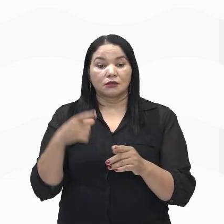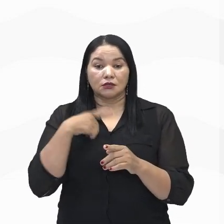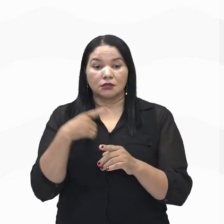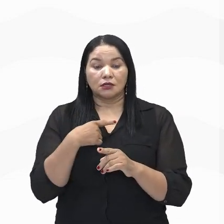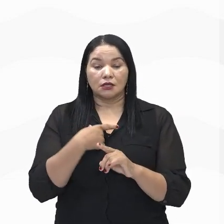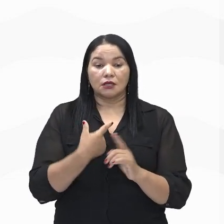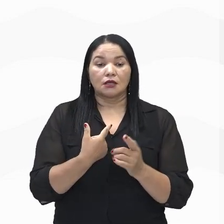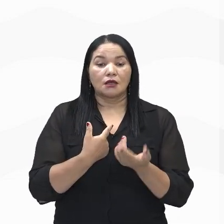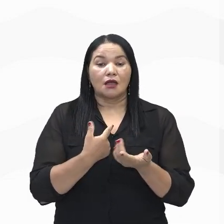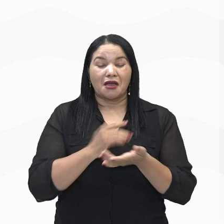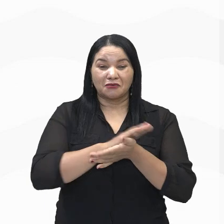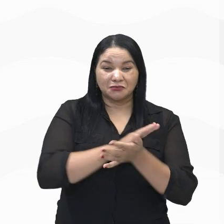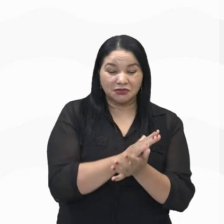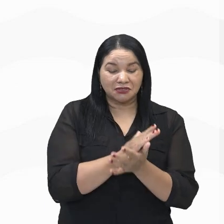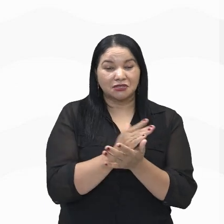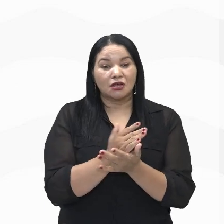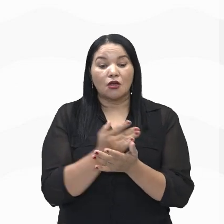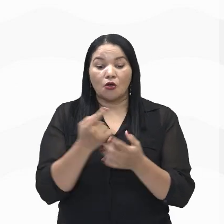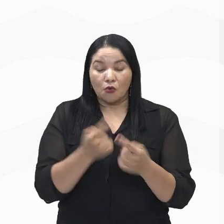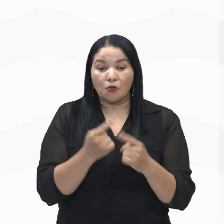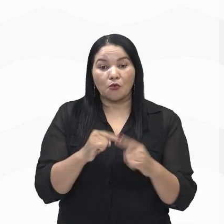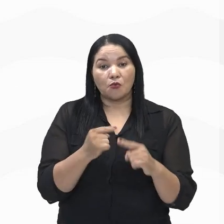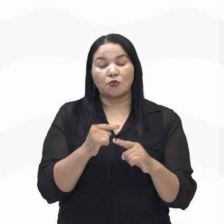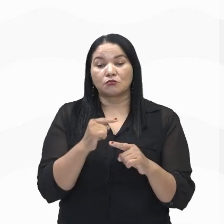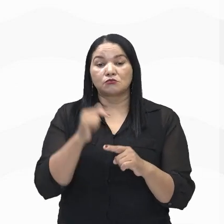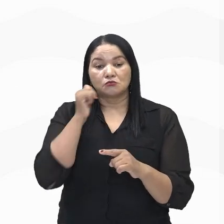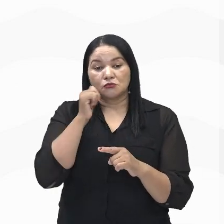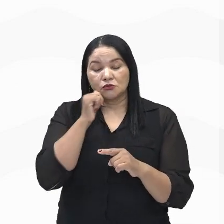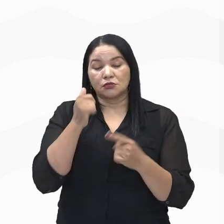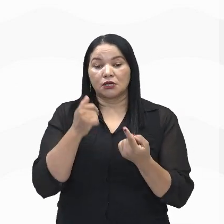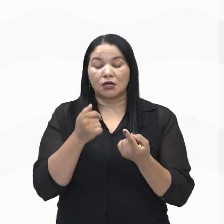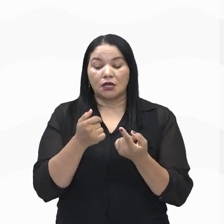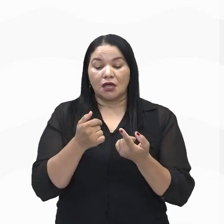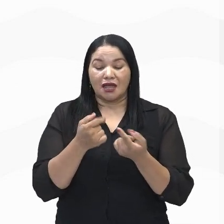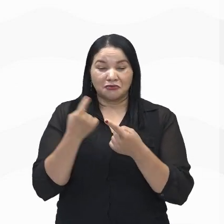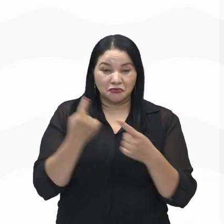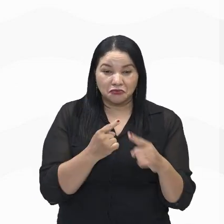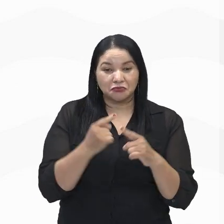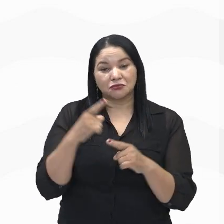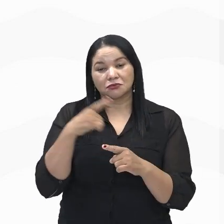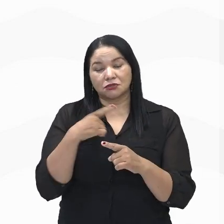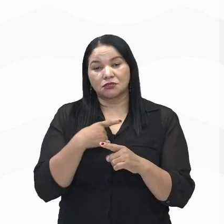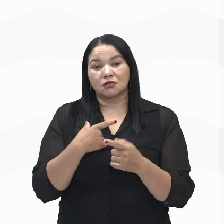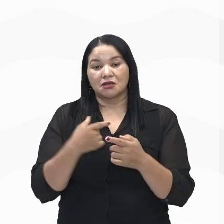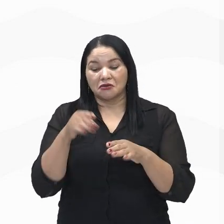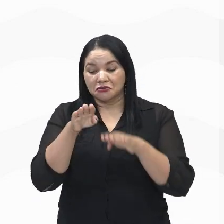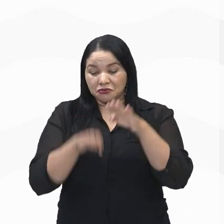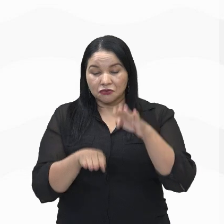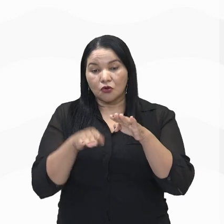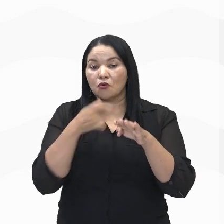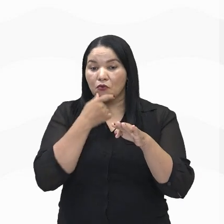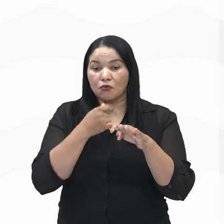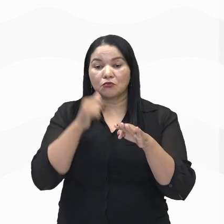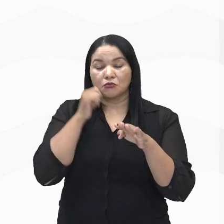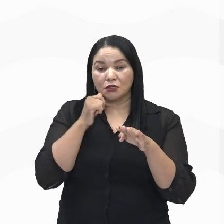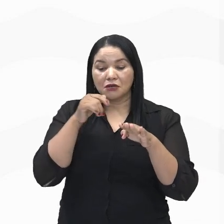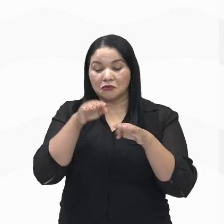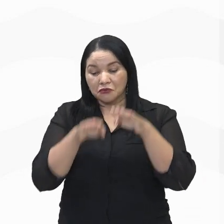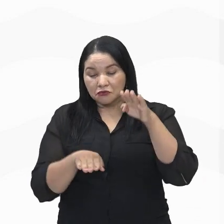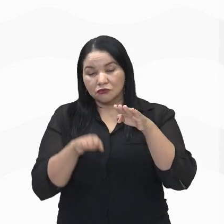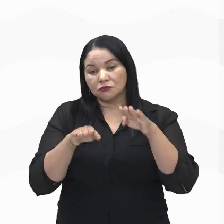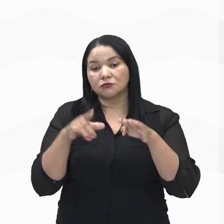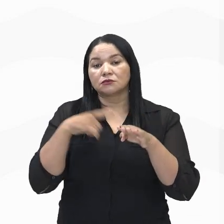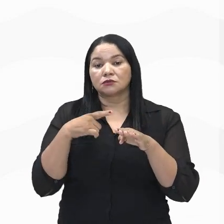entre mulheres, né, a desigualdade entre mulheres e homens e os direitos, ela é muito latente em